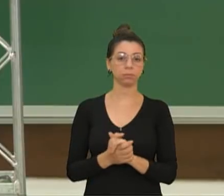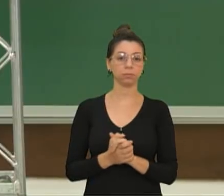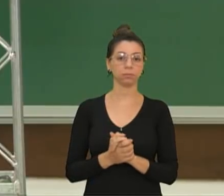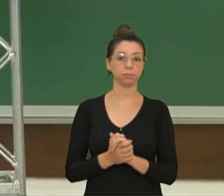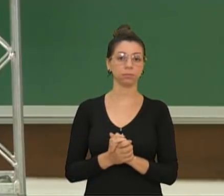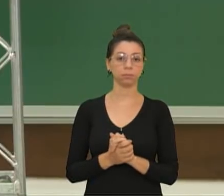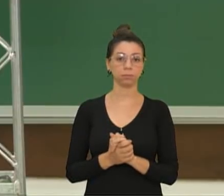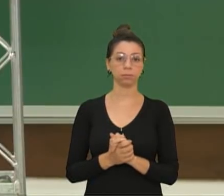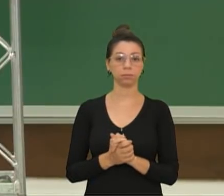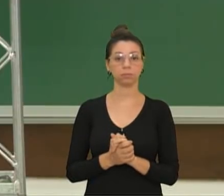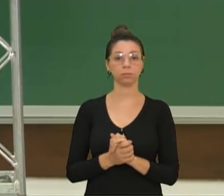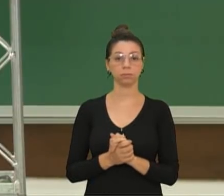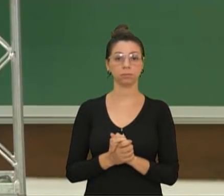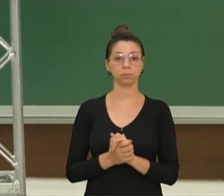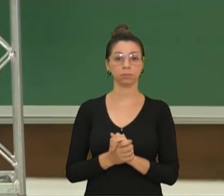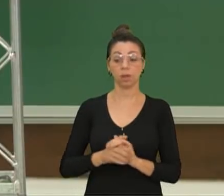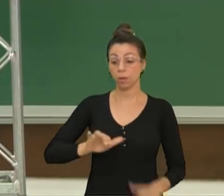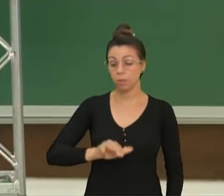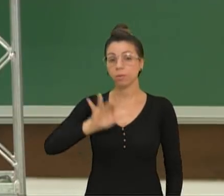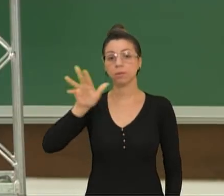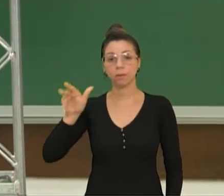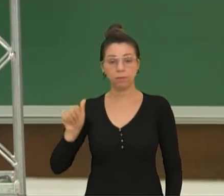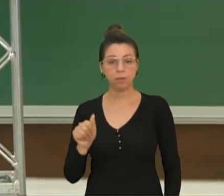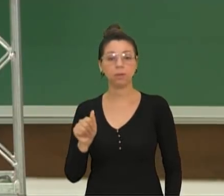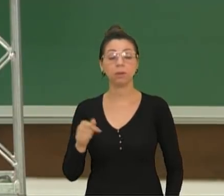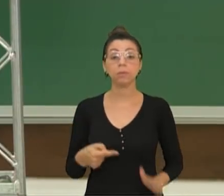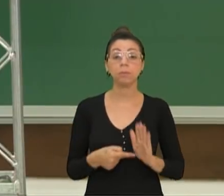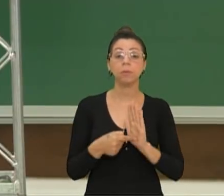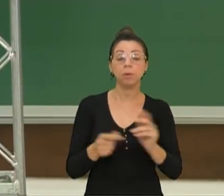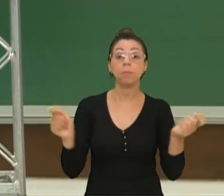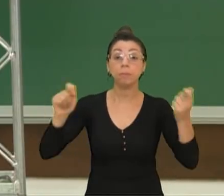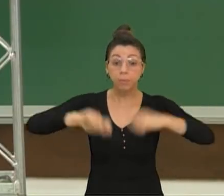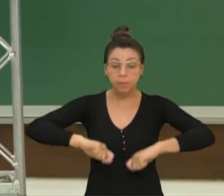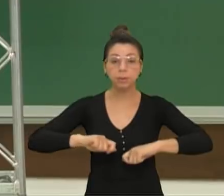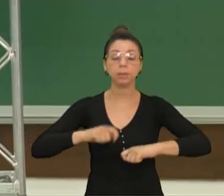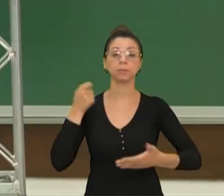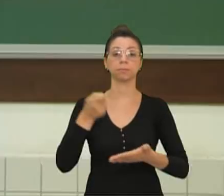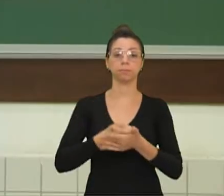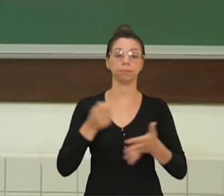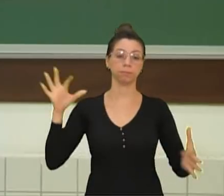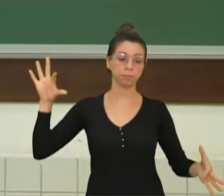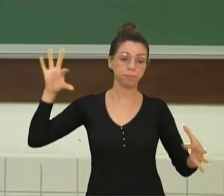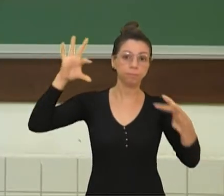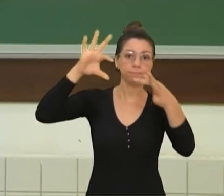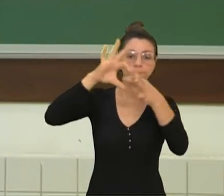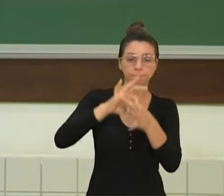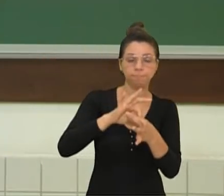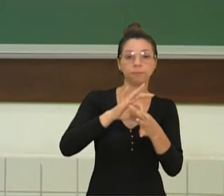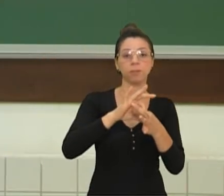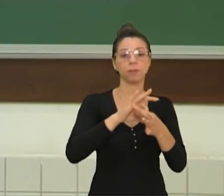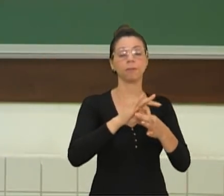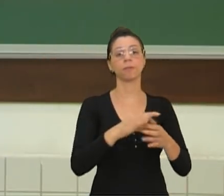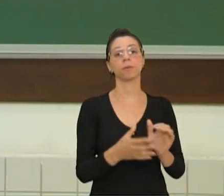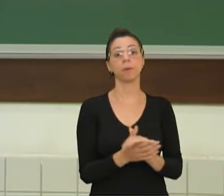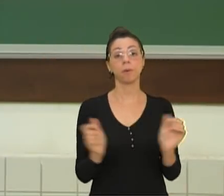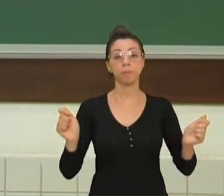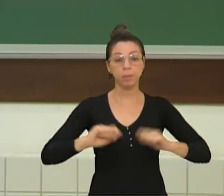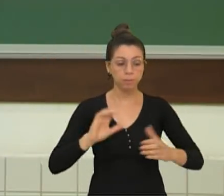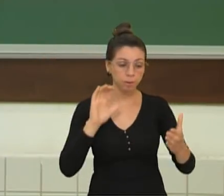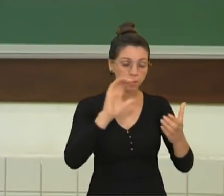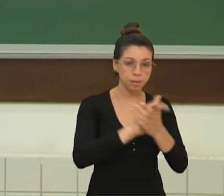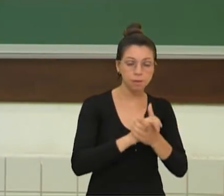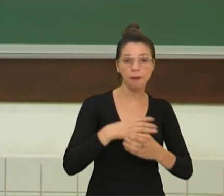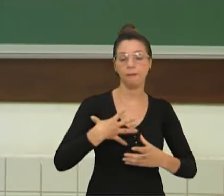africanos colocam nesse sentido de que você tem que ter a ligação com a outra pessoa, você tem que casar, você tem que ter filhos, você tem